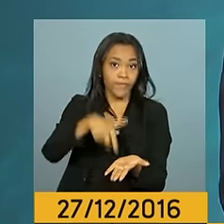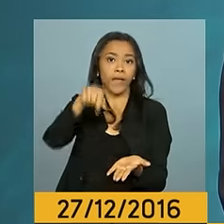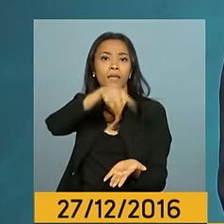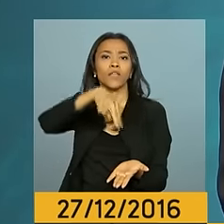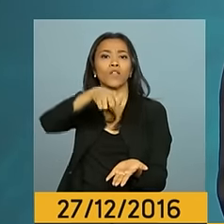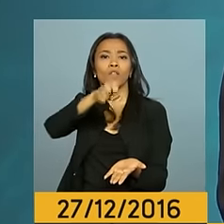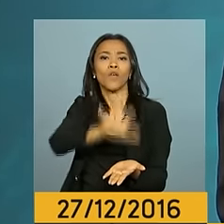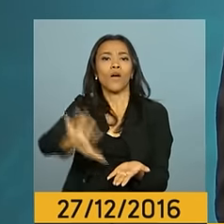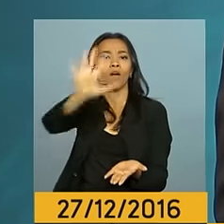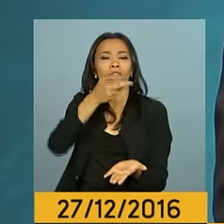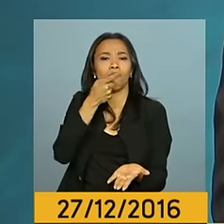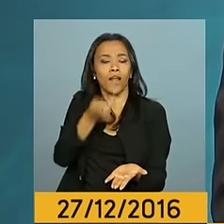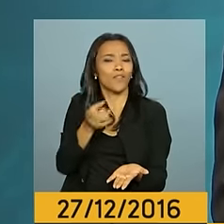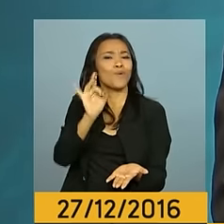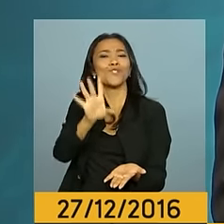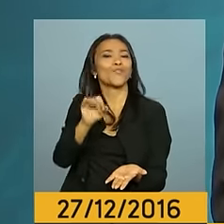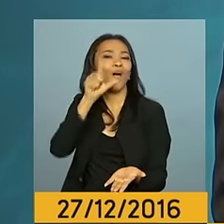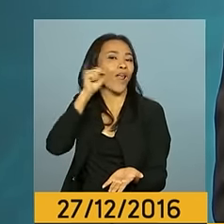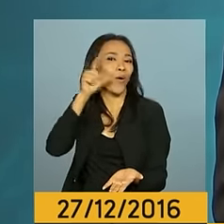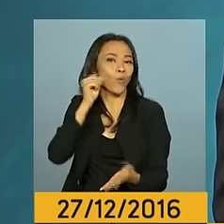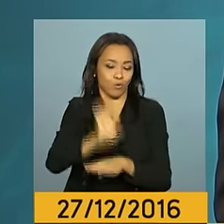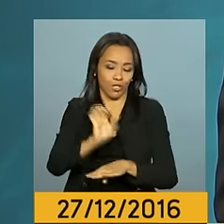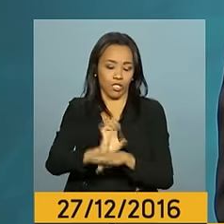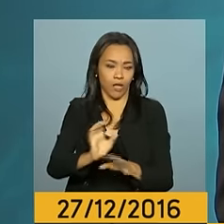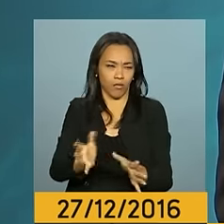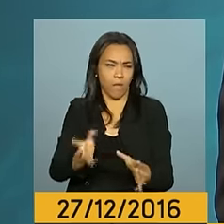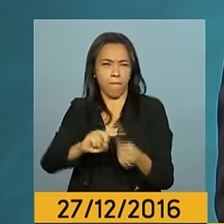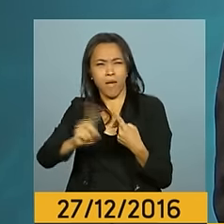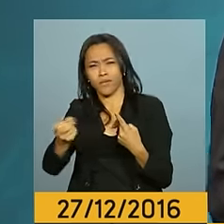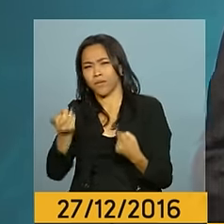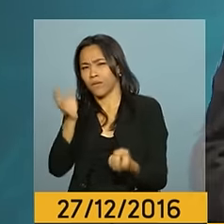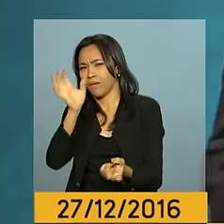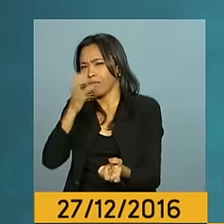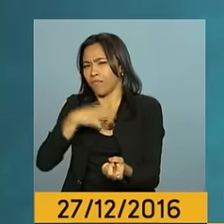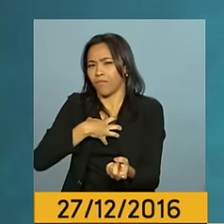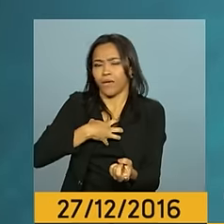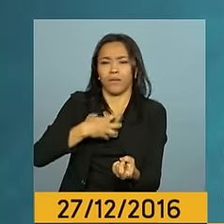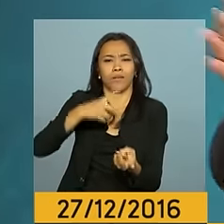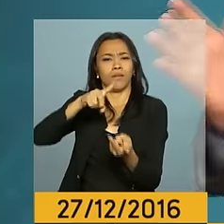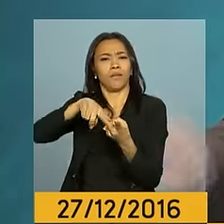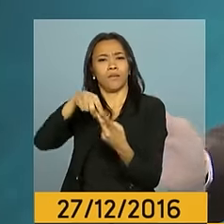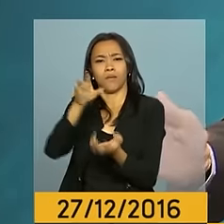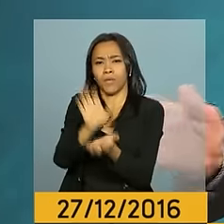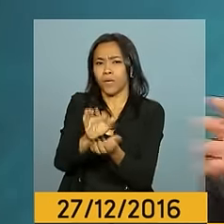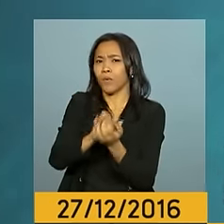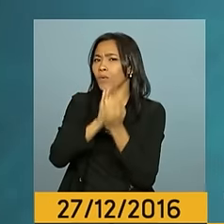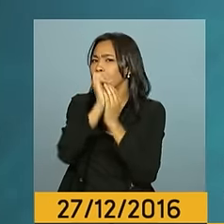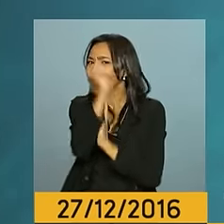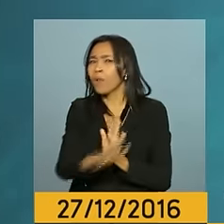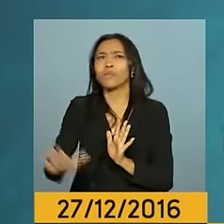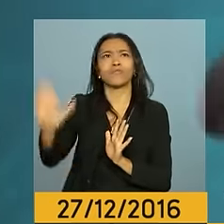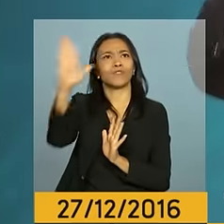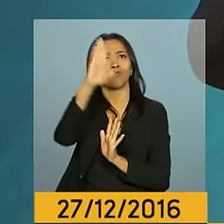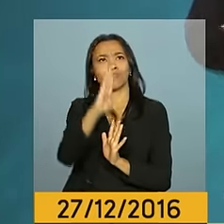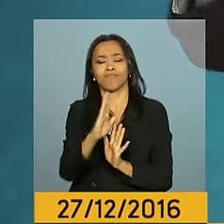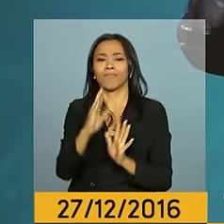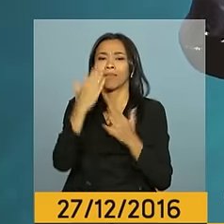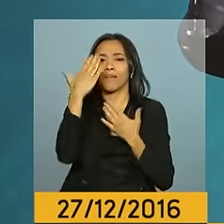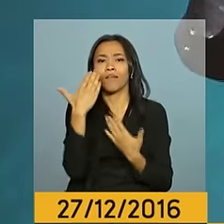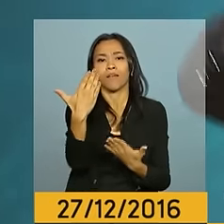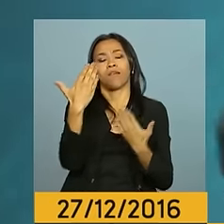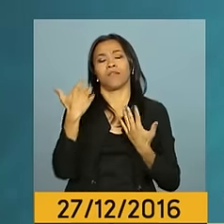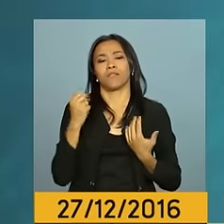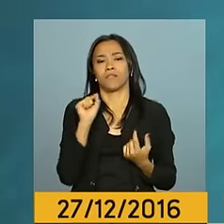para dizer que não é apenas Alagoas que cresce mas é a Bahia é Pernambuco e é todo o Brasil Graças especialmente a